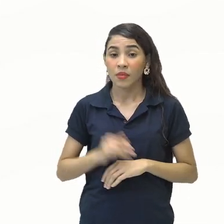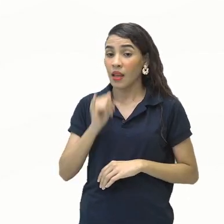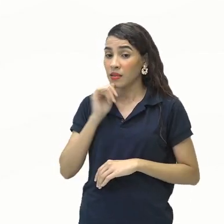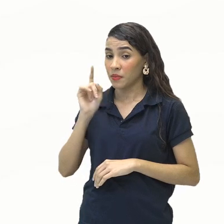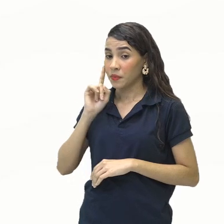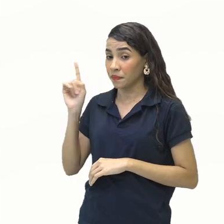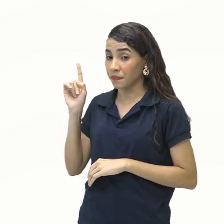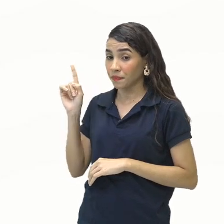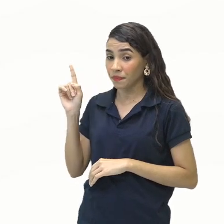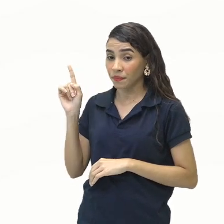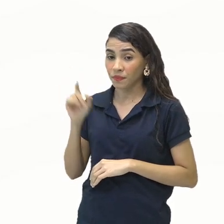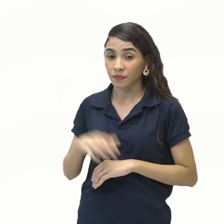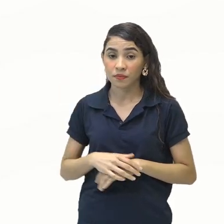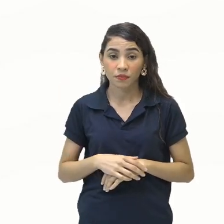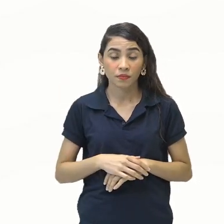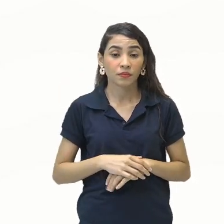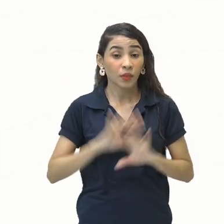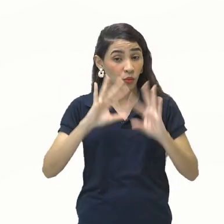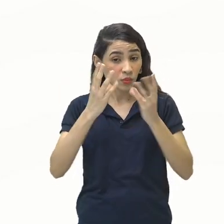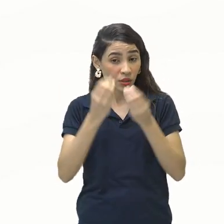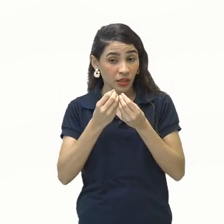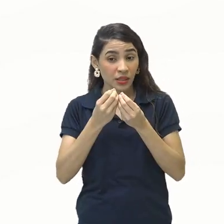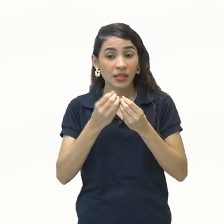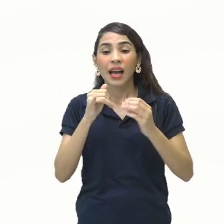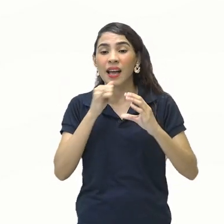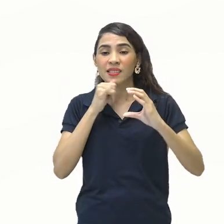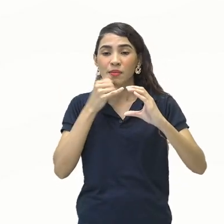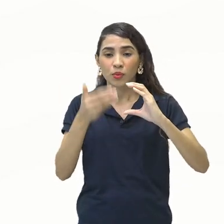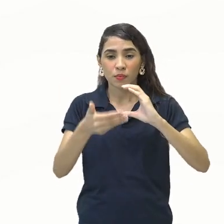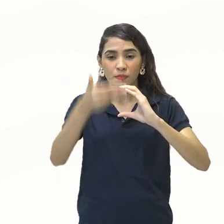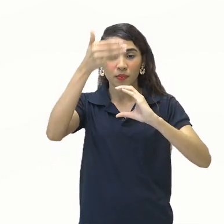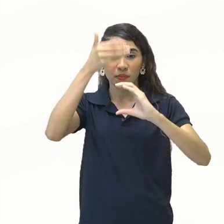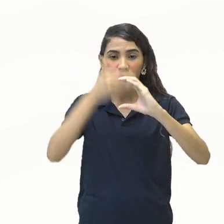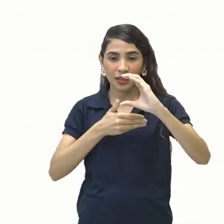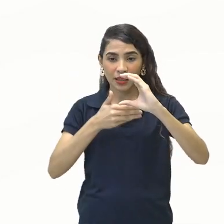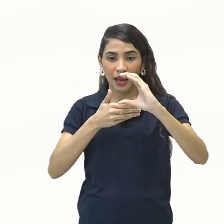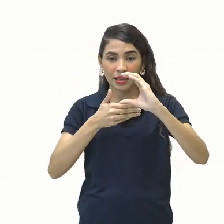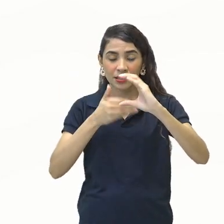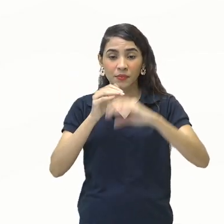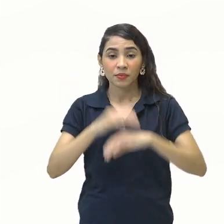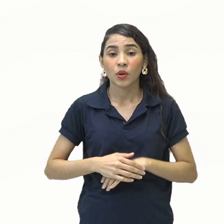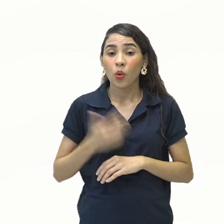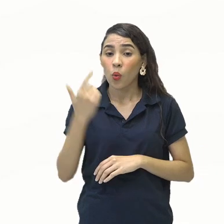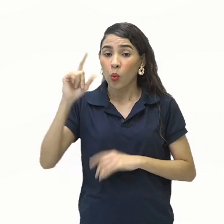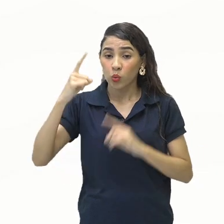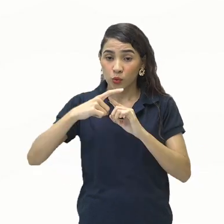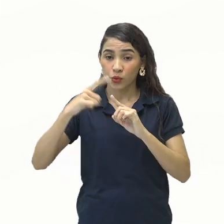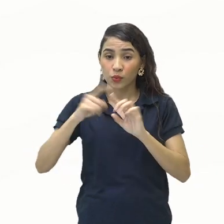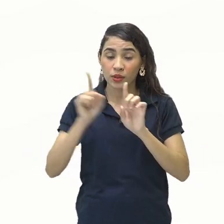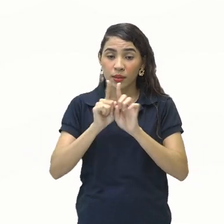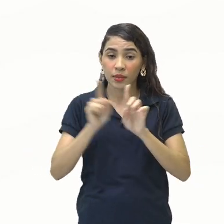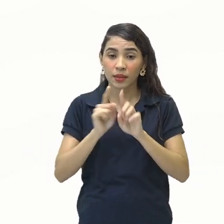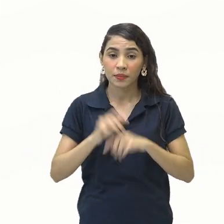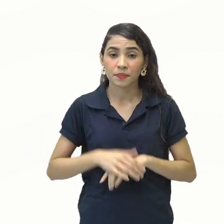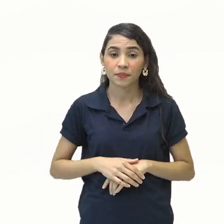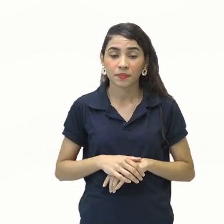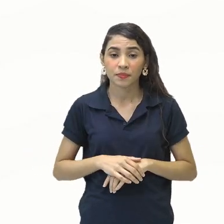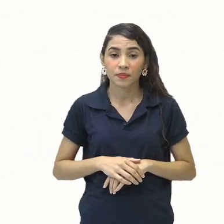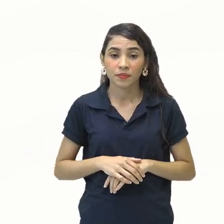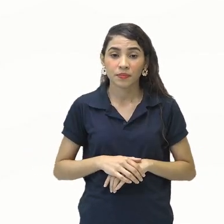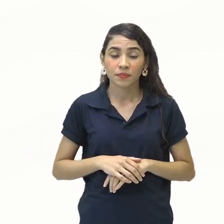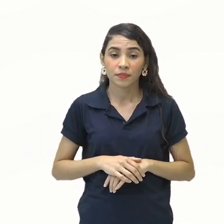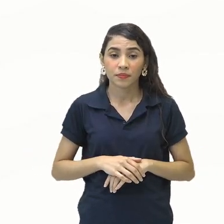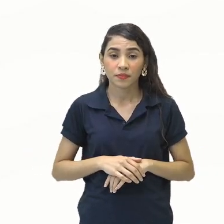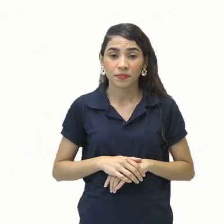Nesse caso, o composto estaria para trás. Outra forma também é esta aqui, ó.